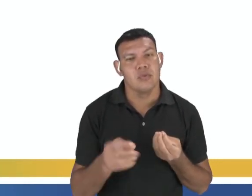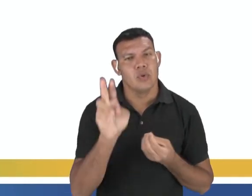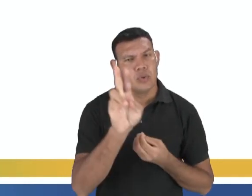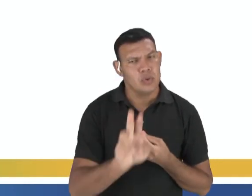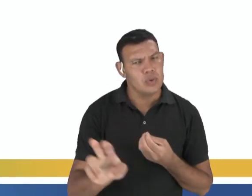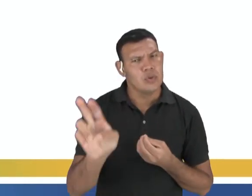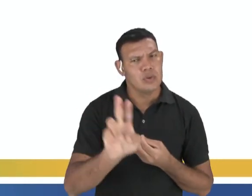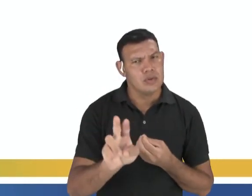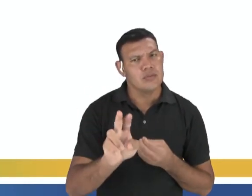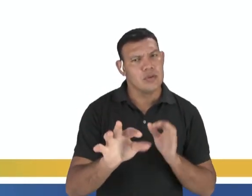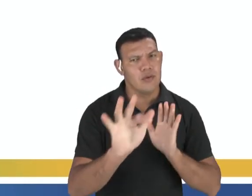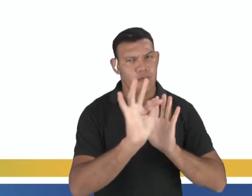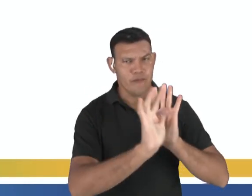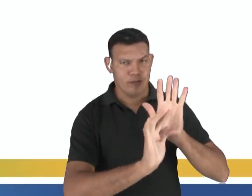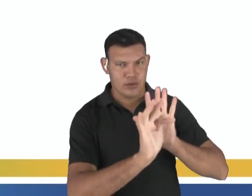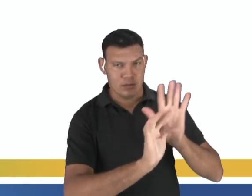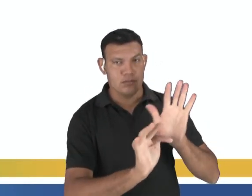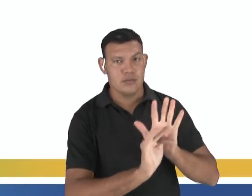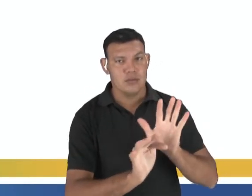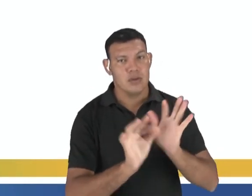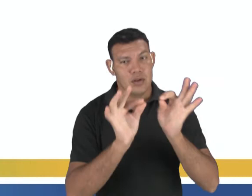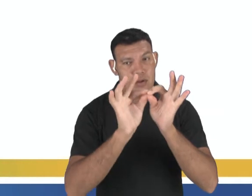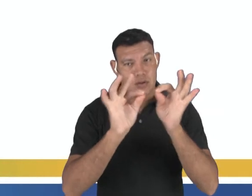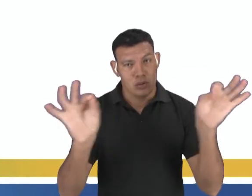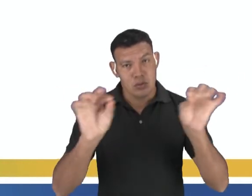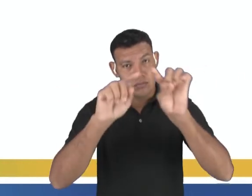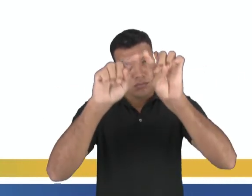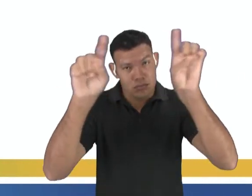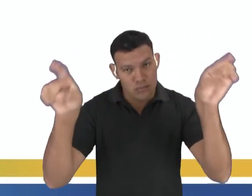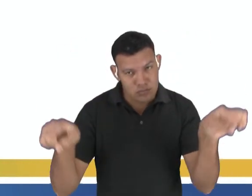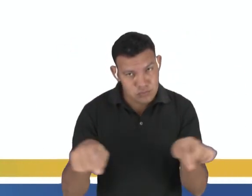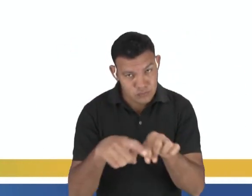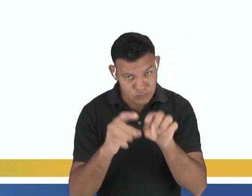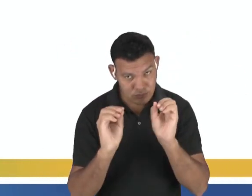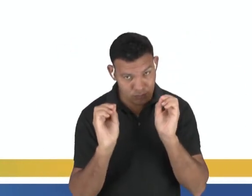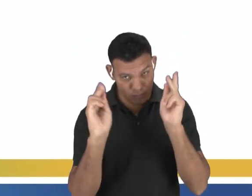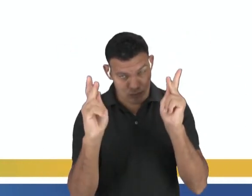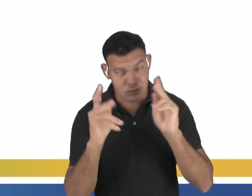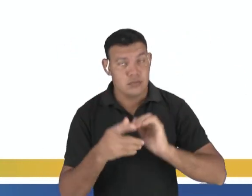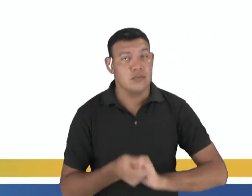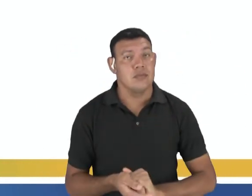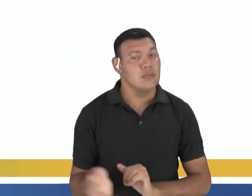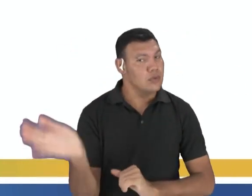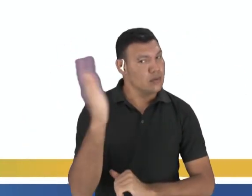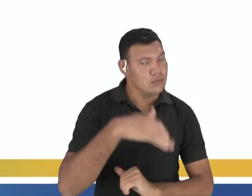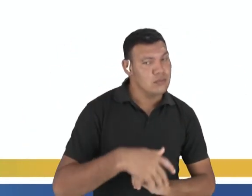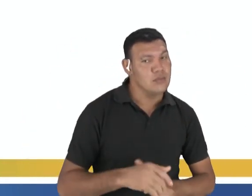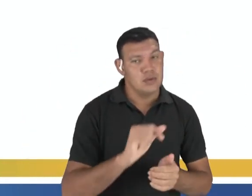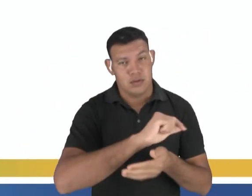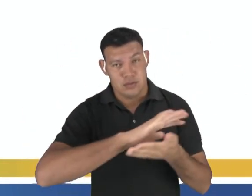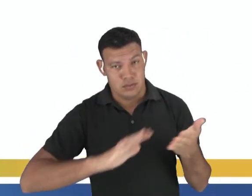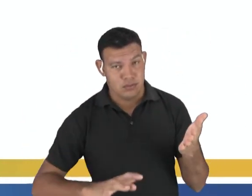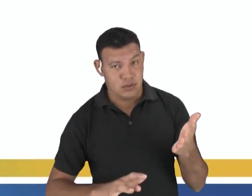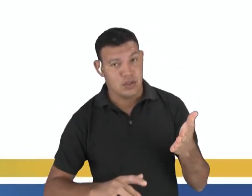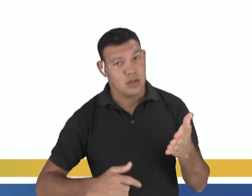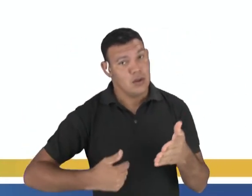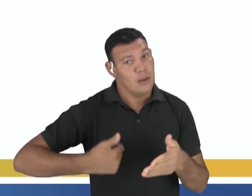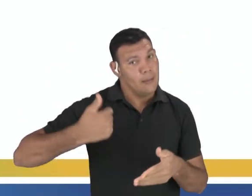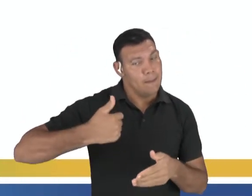melhor essa fórmula do cálculo do comprimento da circunferência, ok? Então, vamos lá, vamos para o exercício número